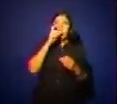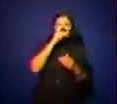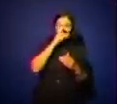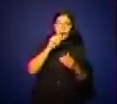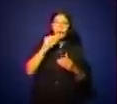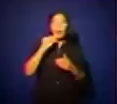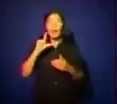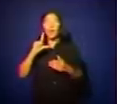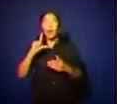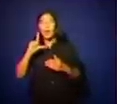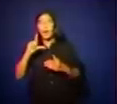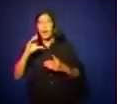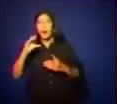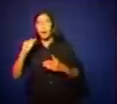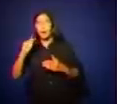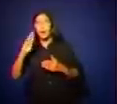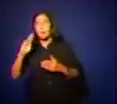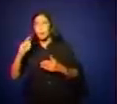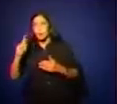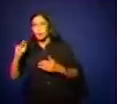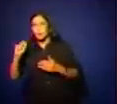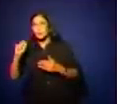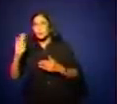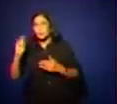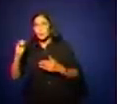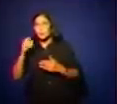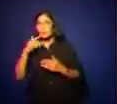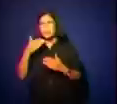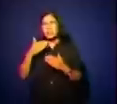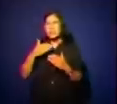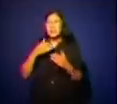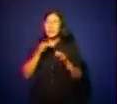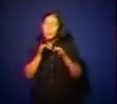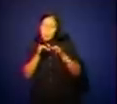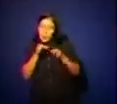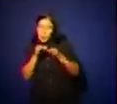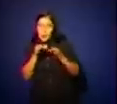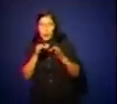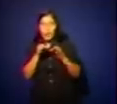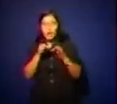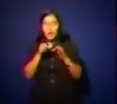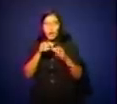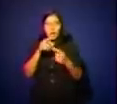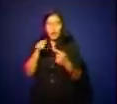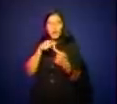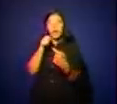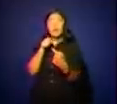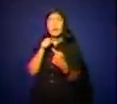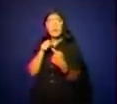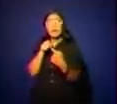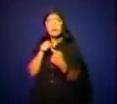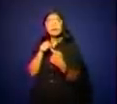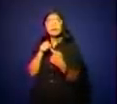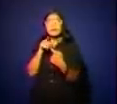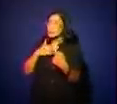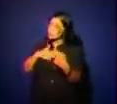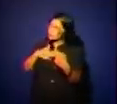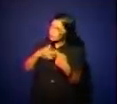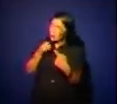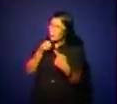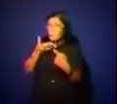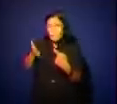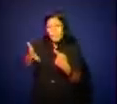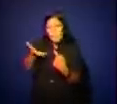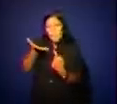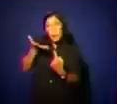já já tiveram já foram elaborados alguns objetivos Então acho que a gente precisa ter um pouco de boa vontade mas eu